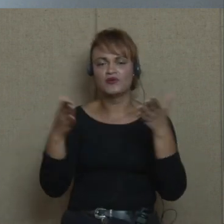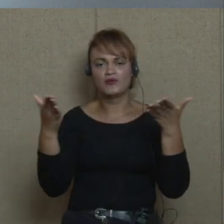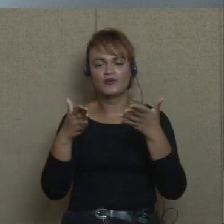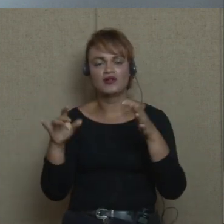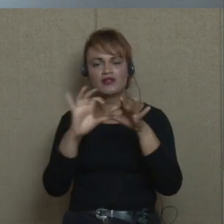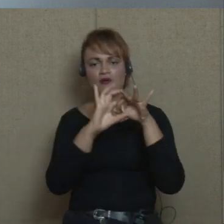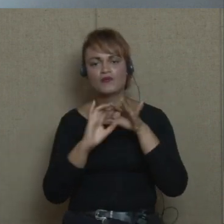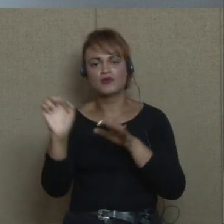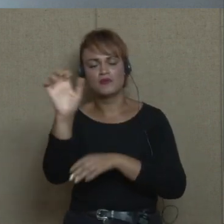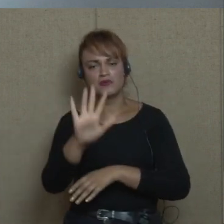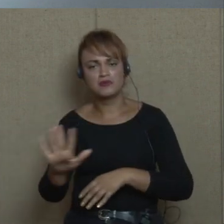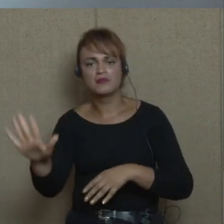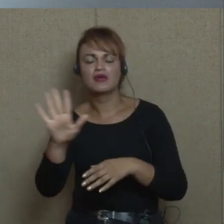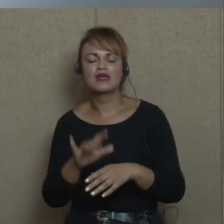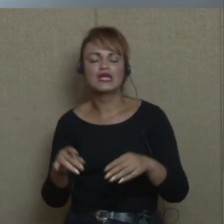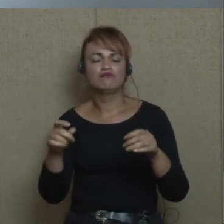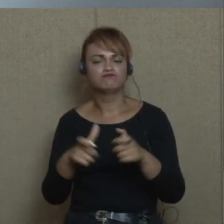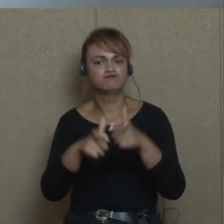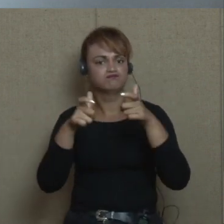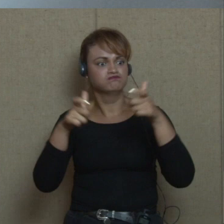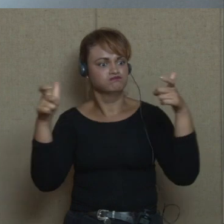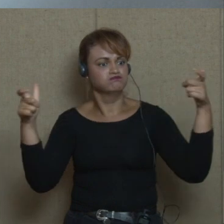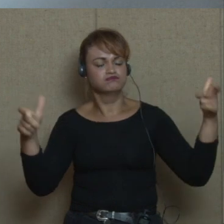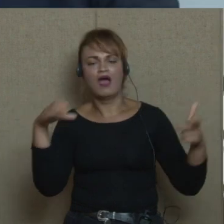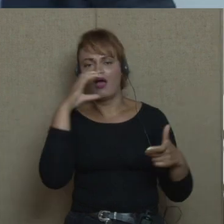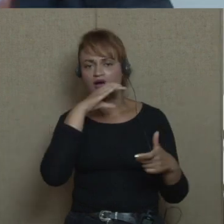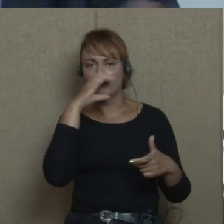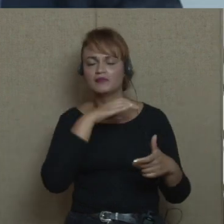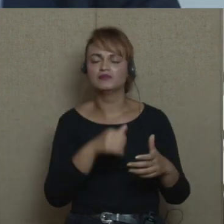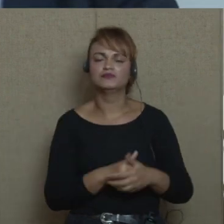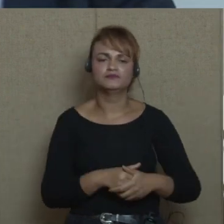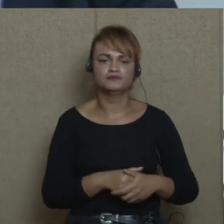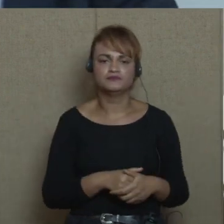Europeia cresceram muito rápido.